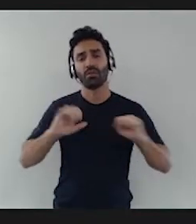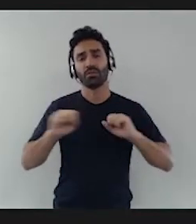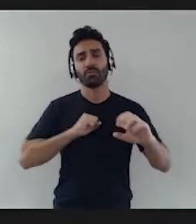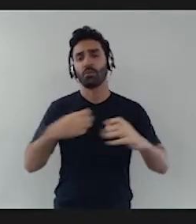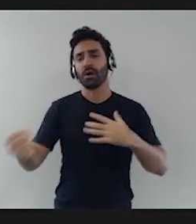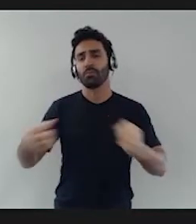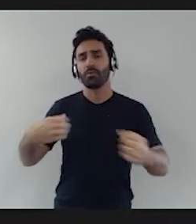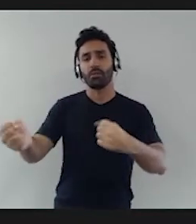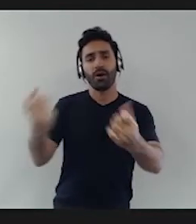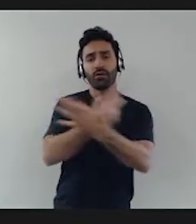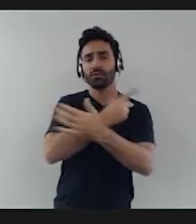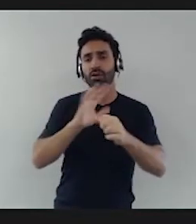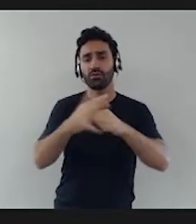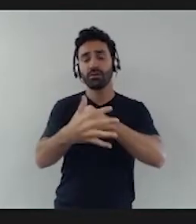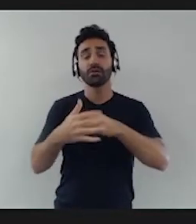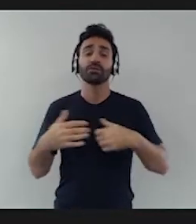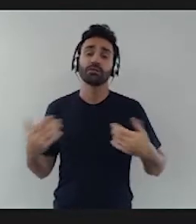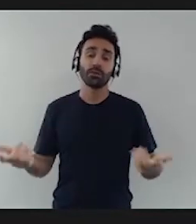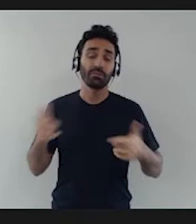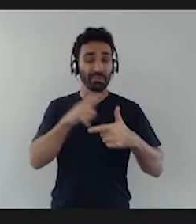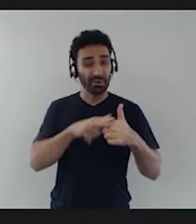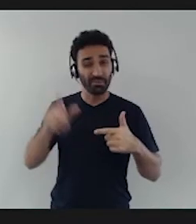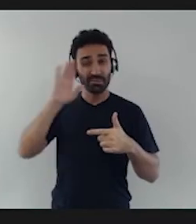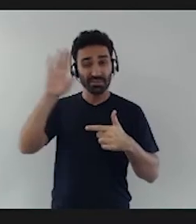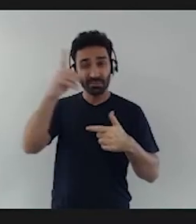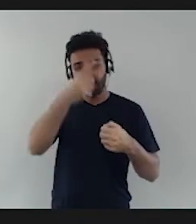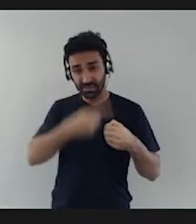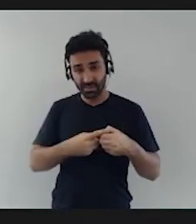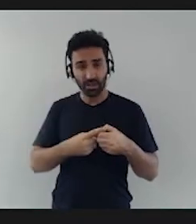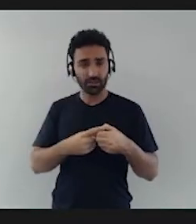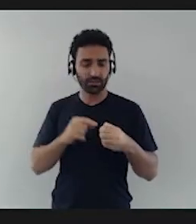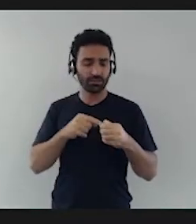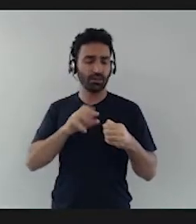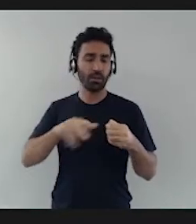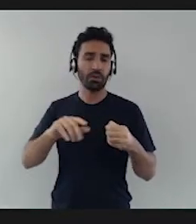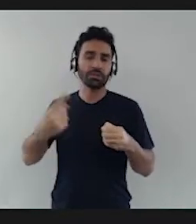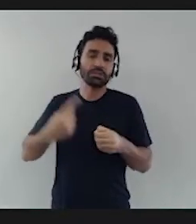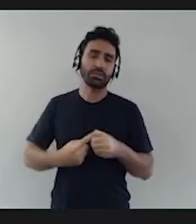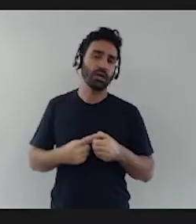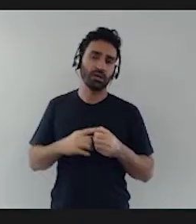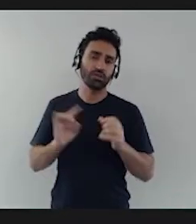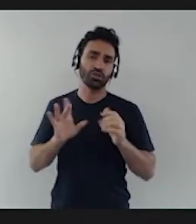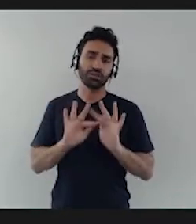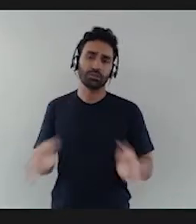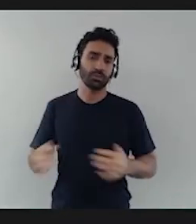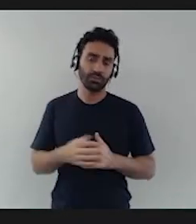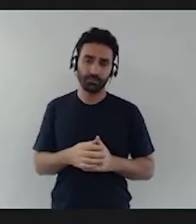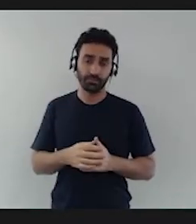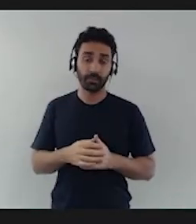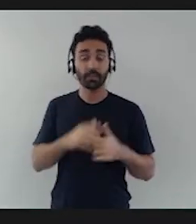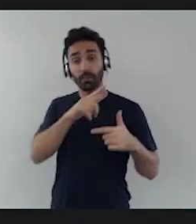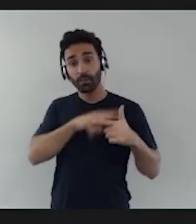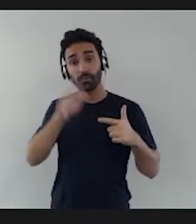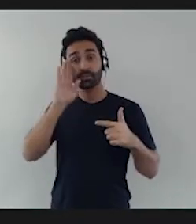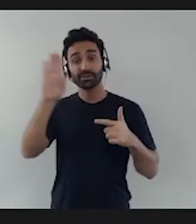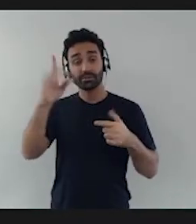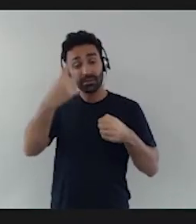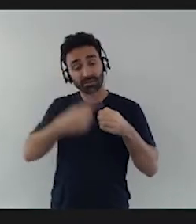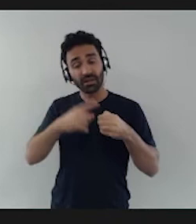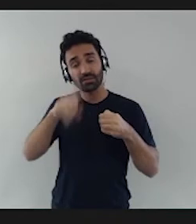estamos falando que o problema da cidade não é ser cidade para a Covid. O problema da cidade é ser